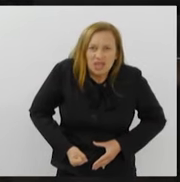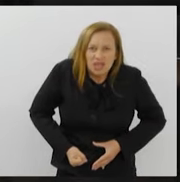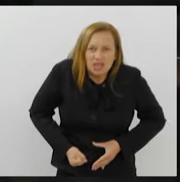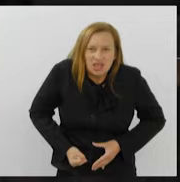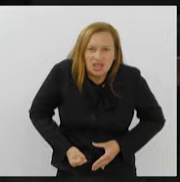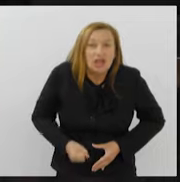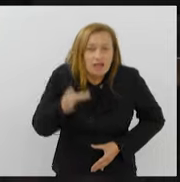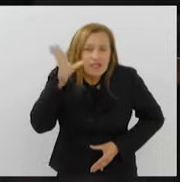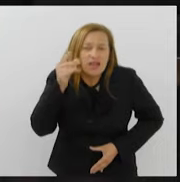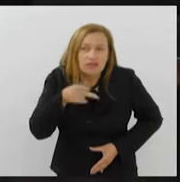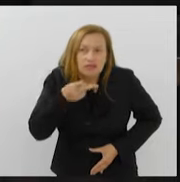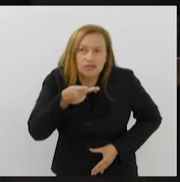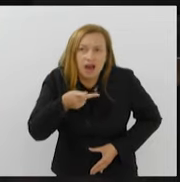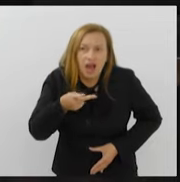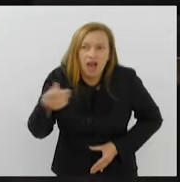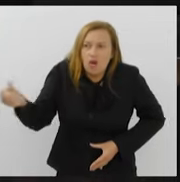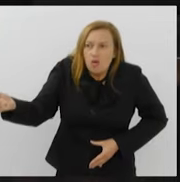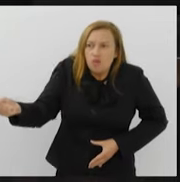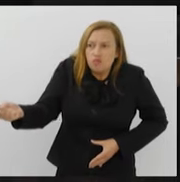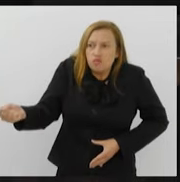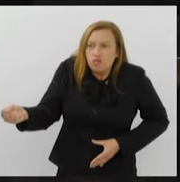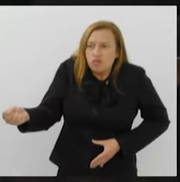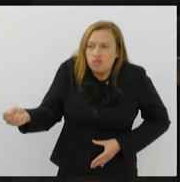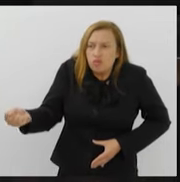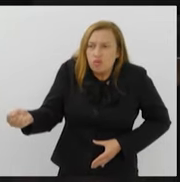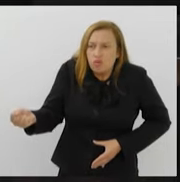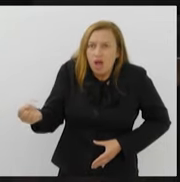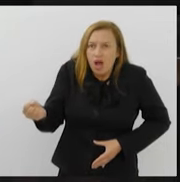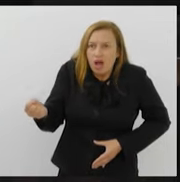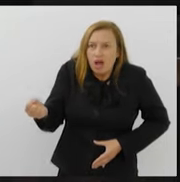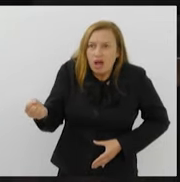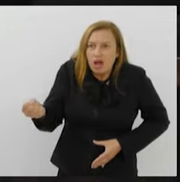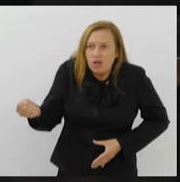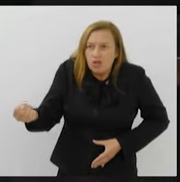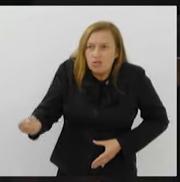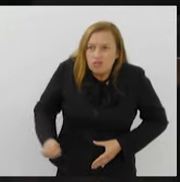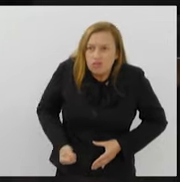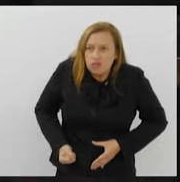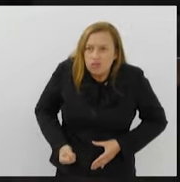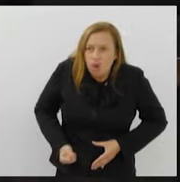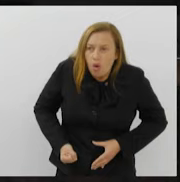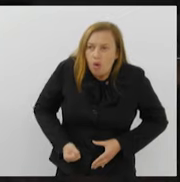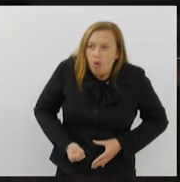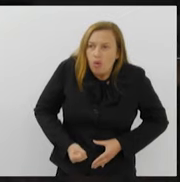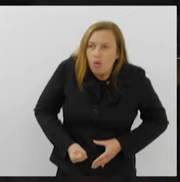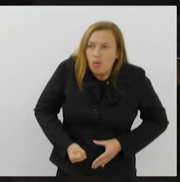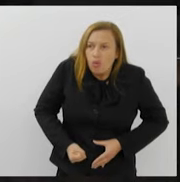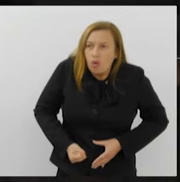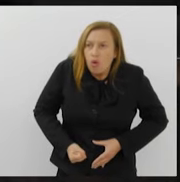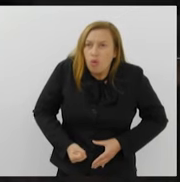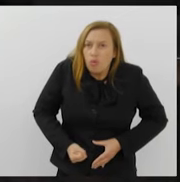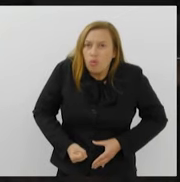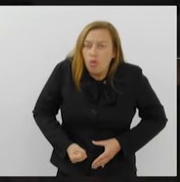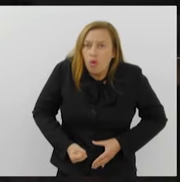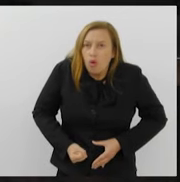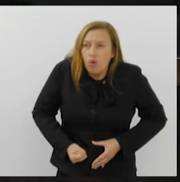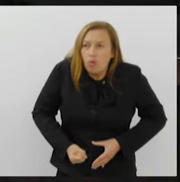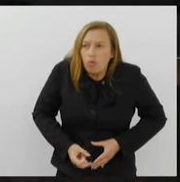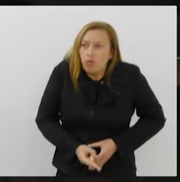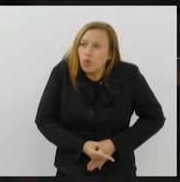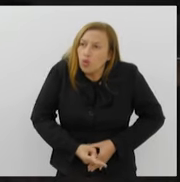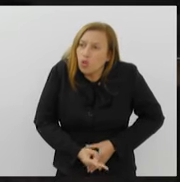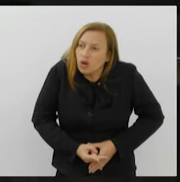falar. Enfia-se uma agulha deste tamanho na barriga da mãe, procurando o coração da criança,